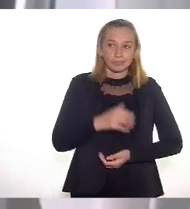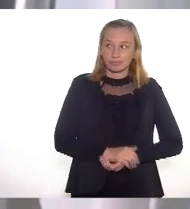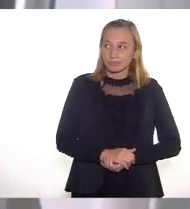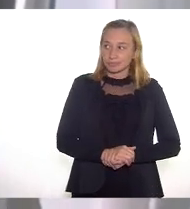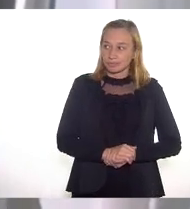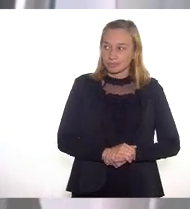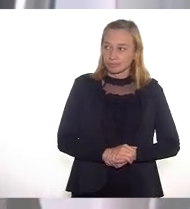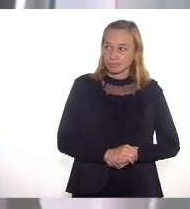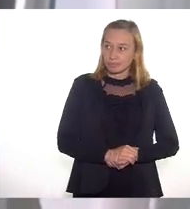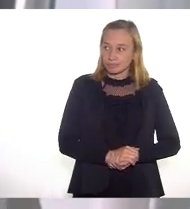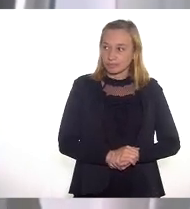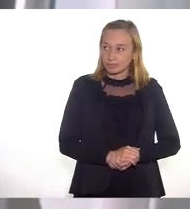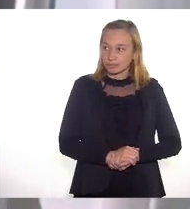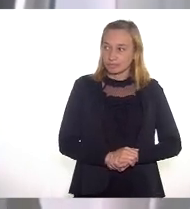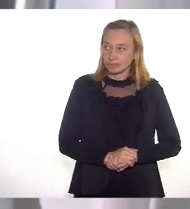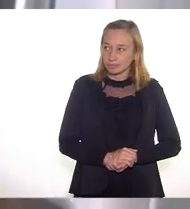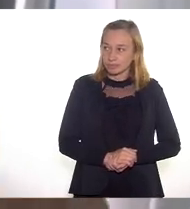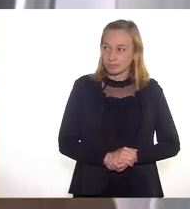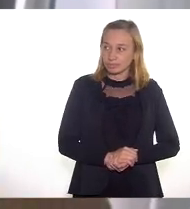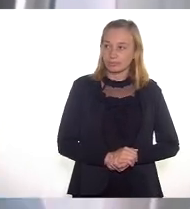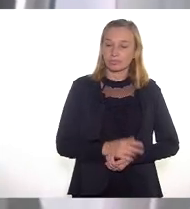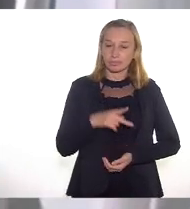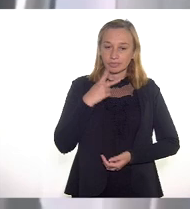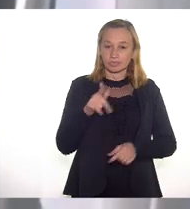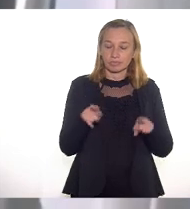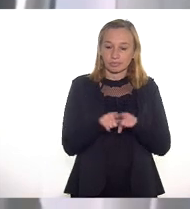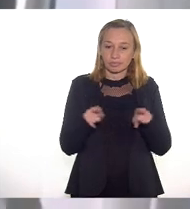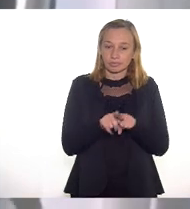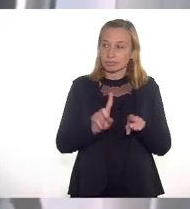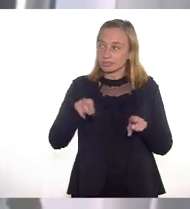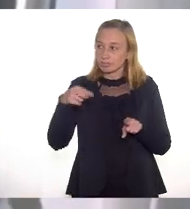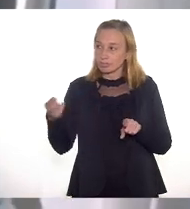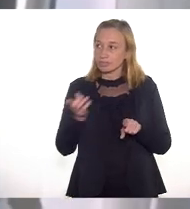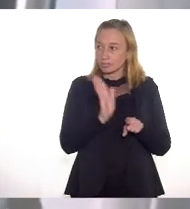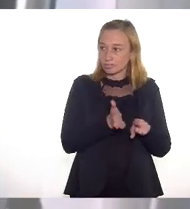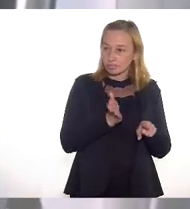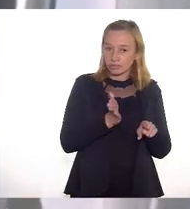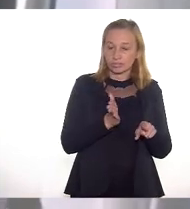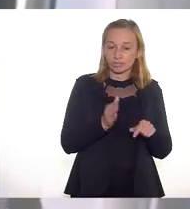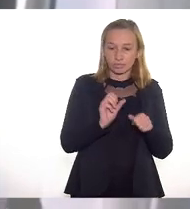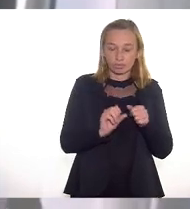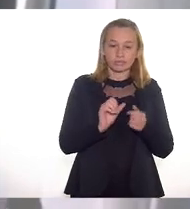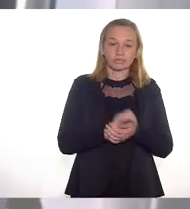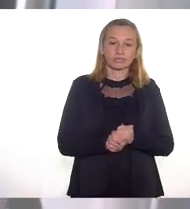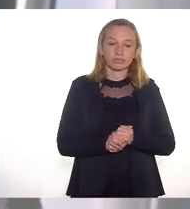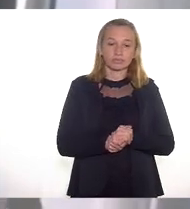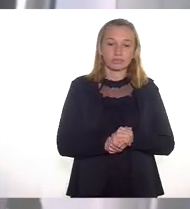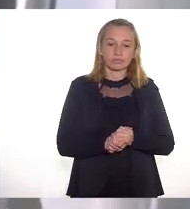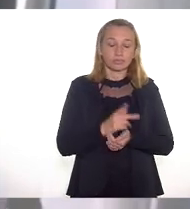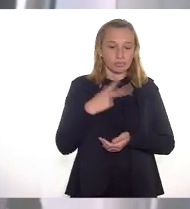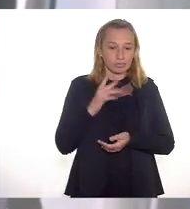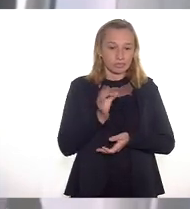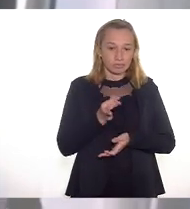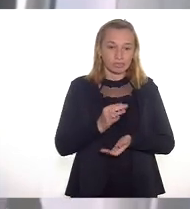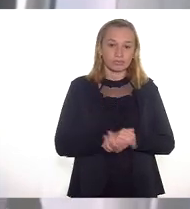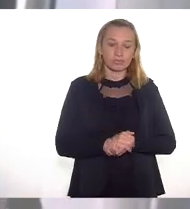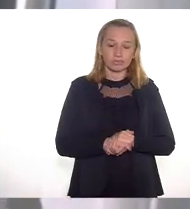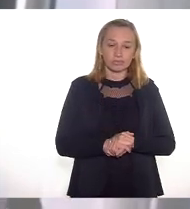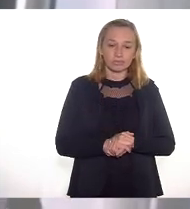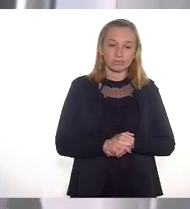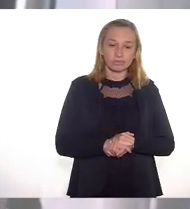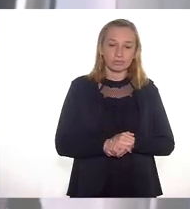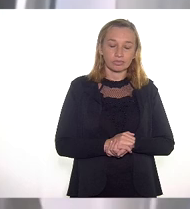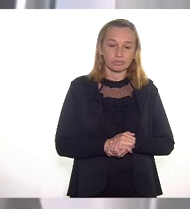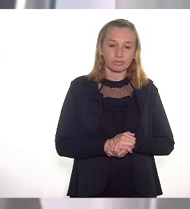quero mencionar também, como outros já fizeram, e mencionar, é claro, na forma de